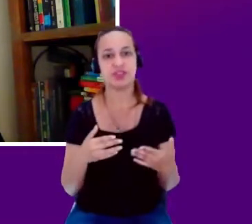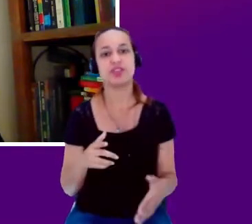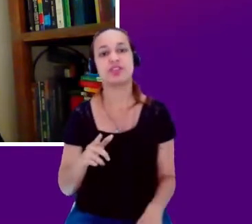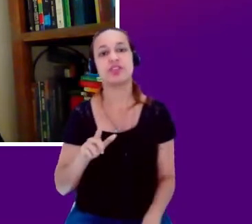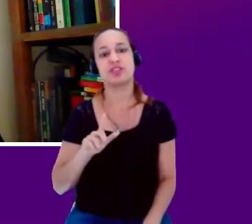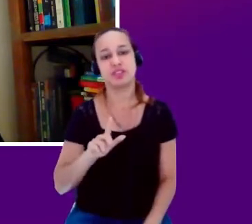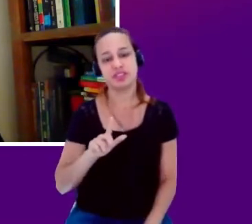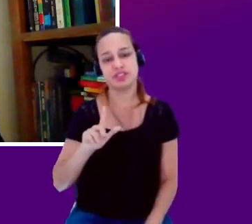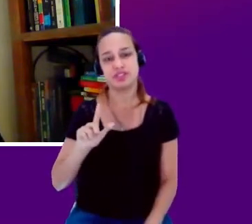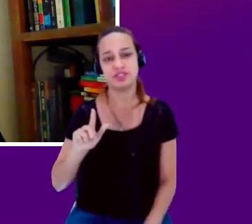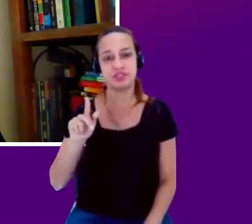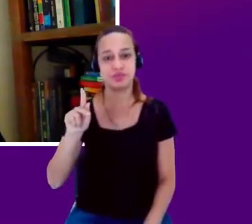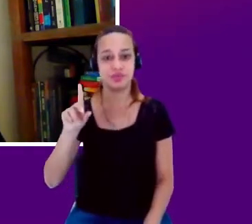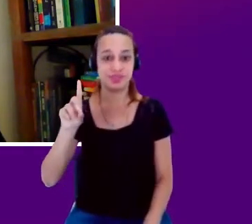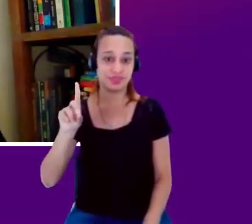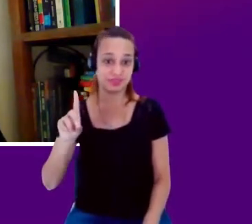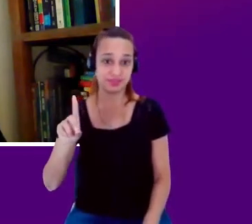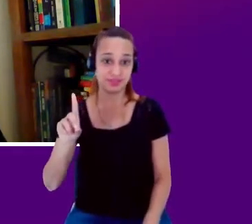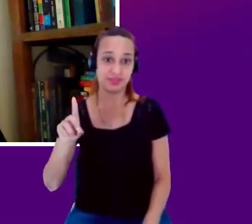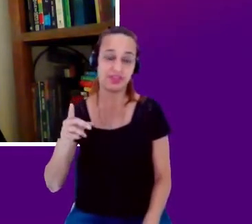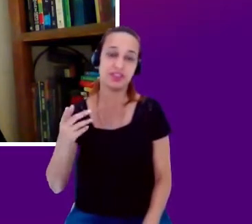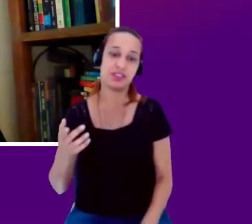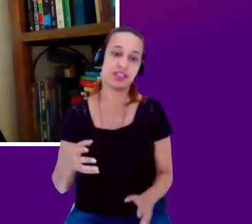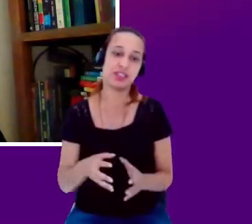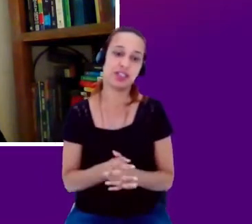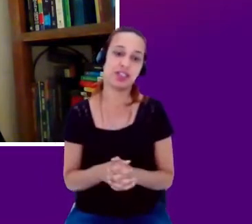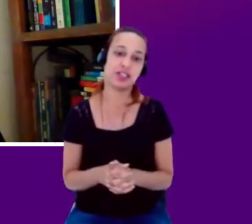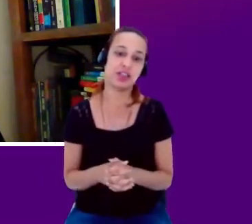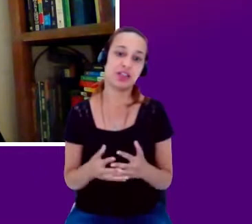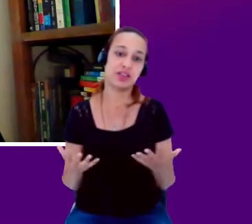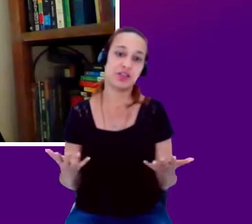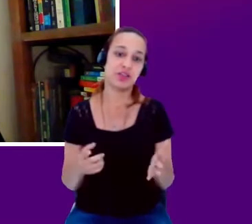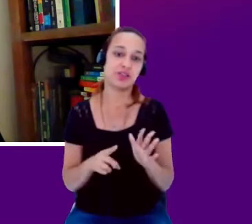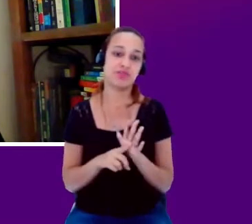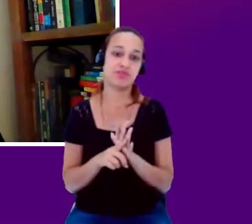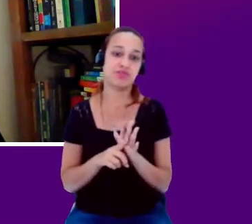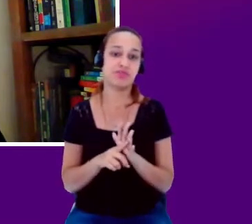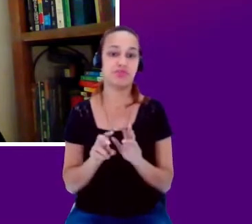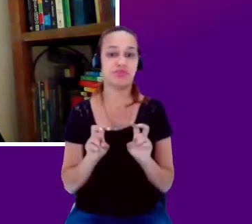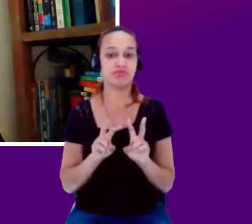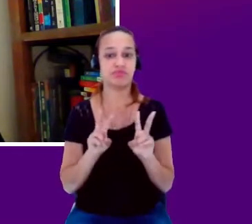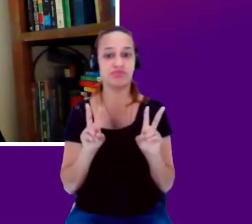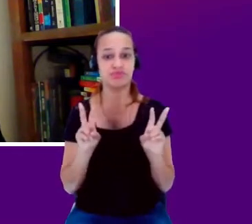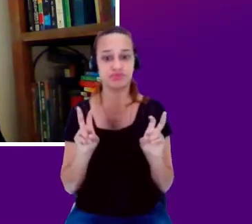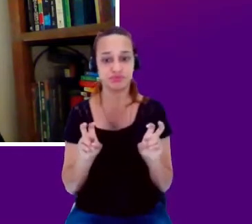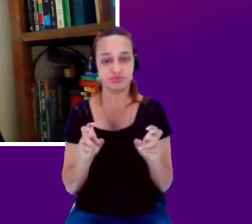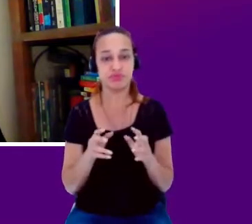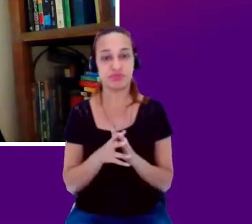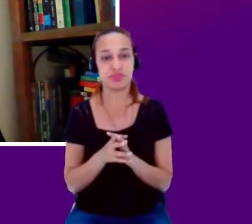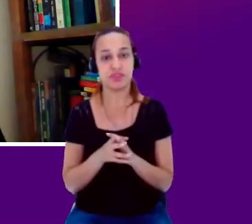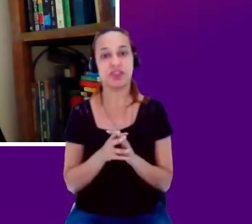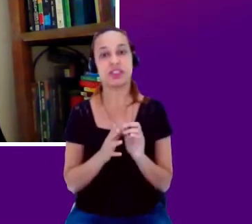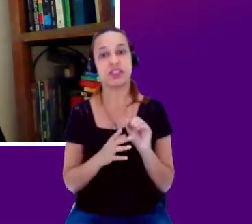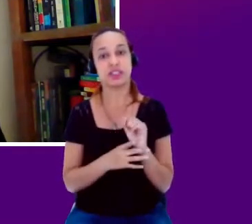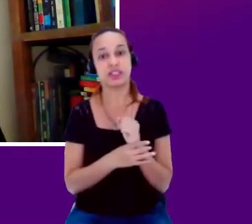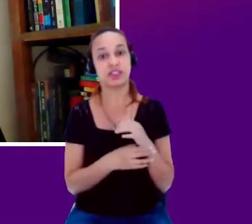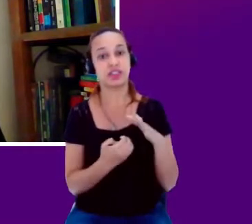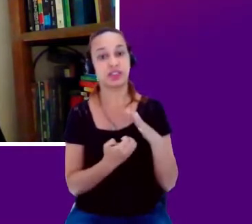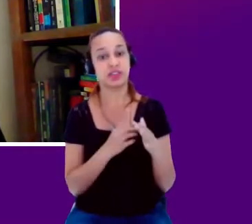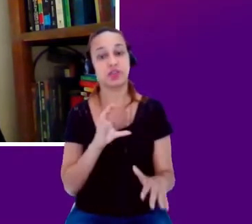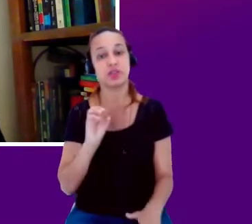brasileira na proteção de dados, chegando aqui à análise de questões relacionadas a seguros, que foram muito bem